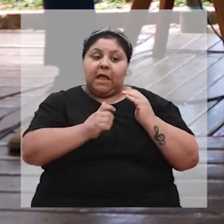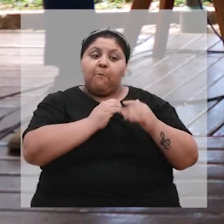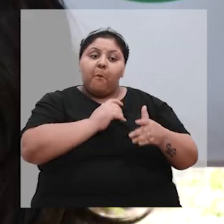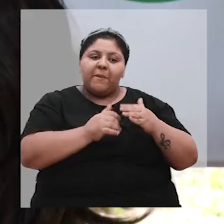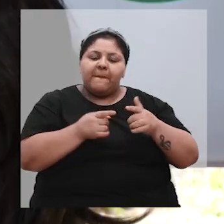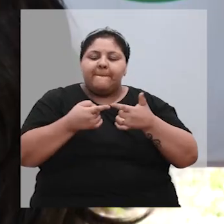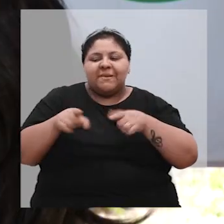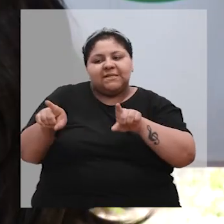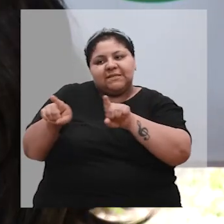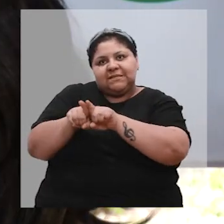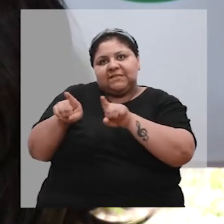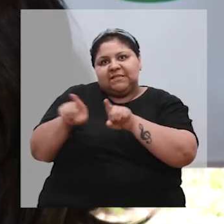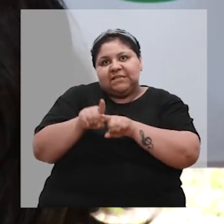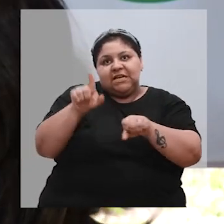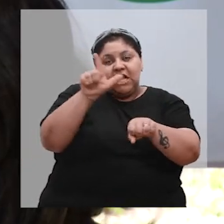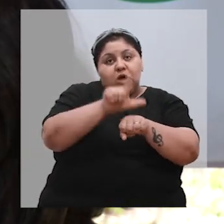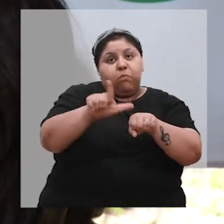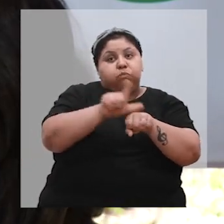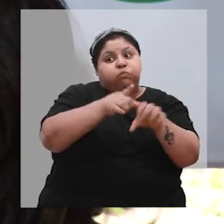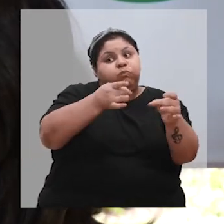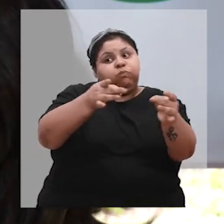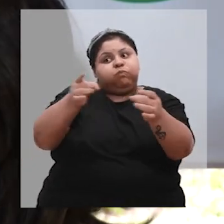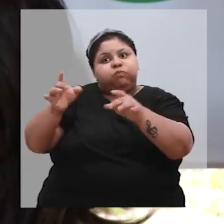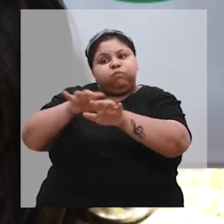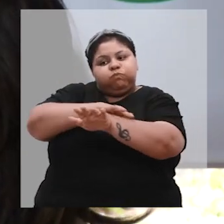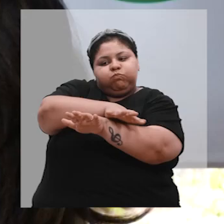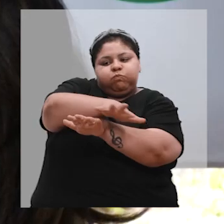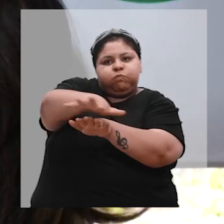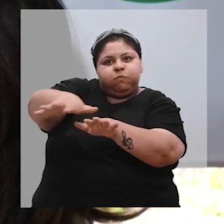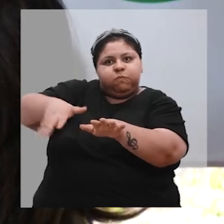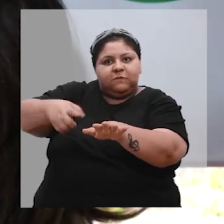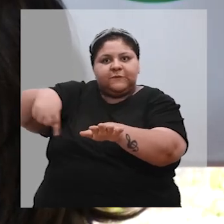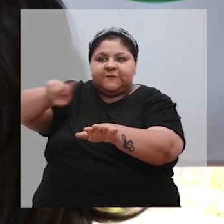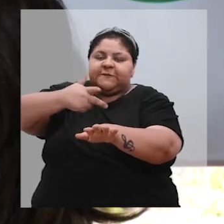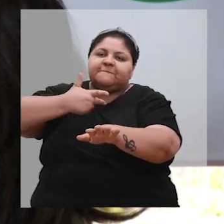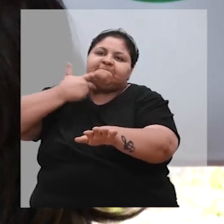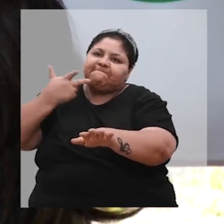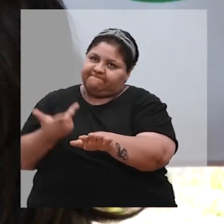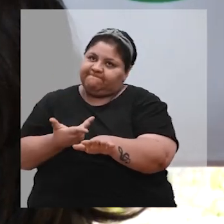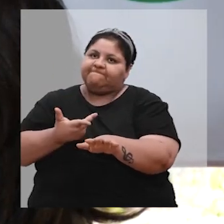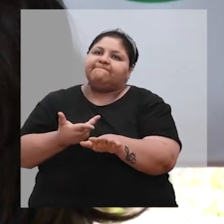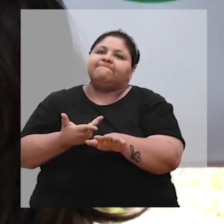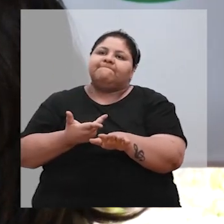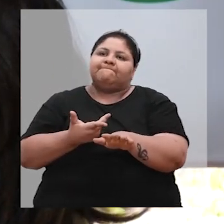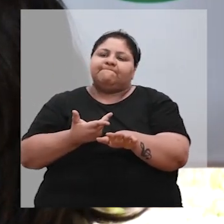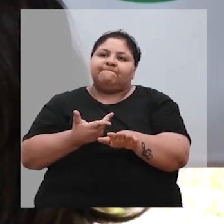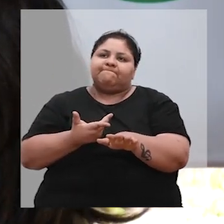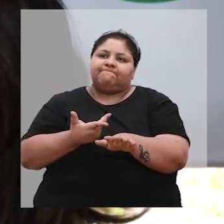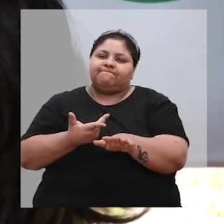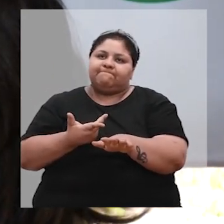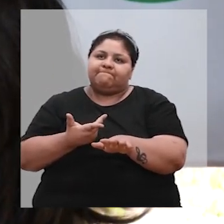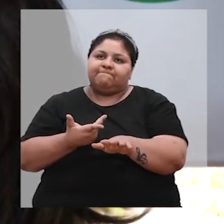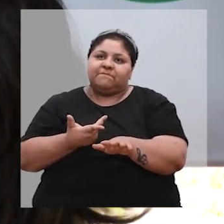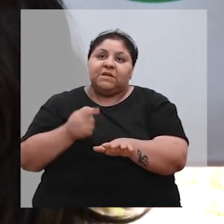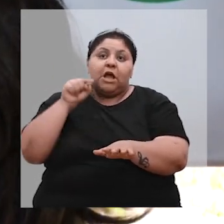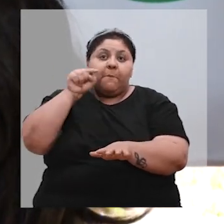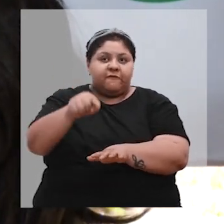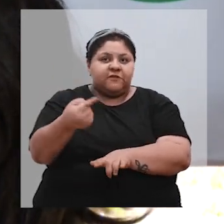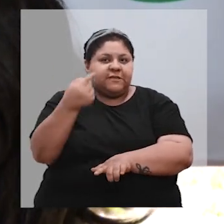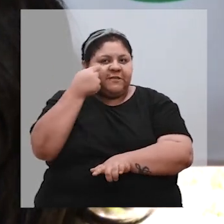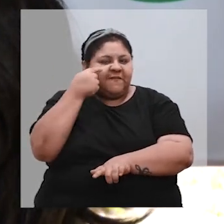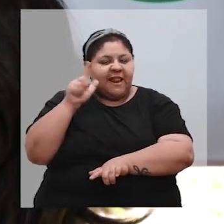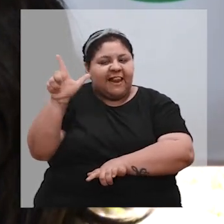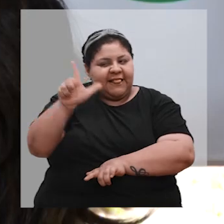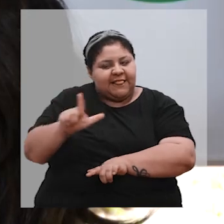da mobilidade, mas também tem um impacto do comércio do entorno, que a gente sempre fala que faz um sentido. Então,